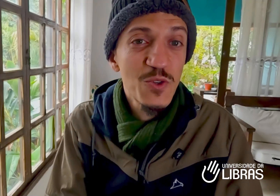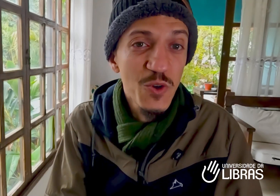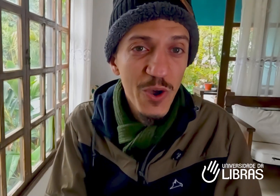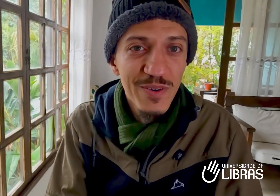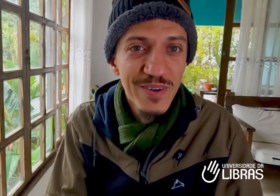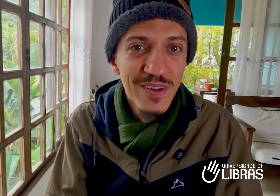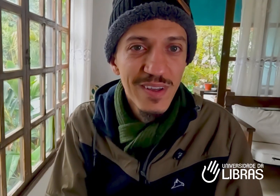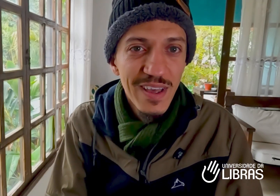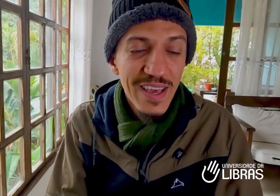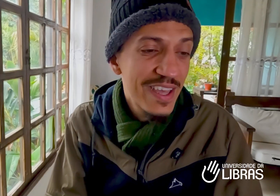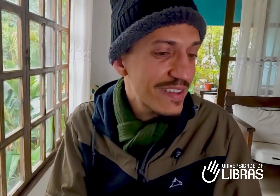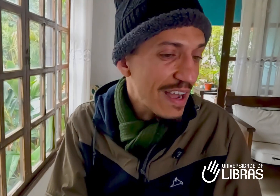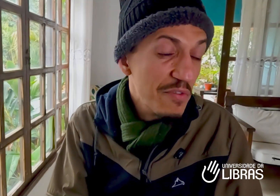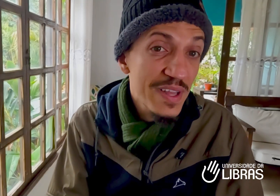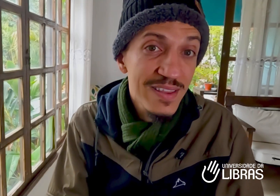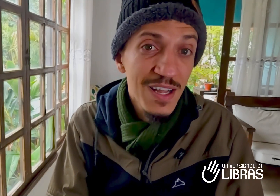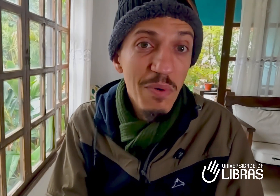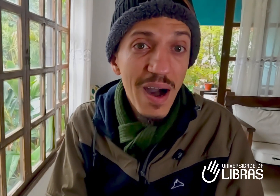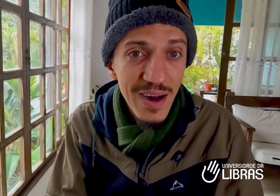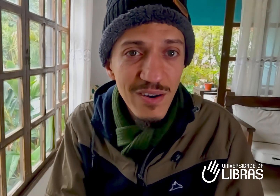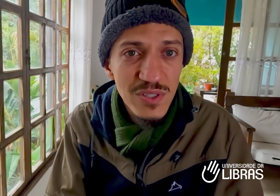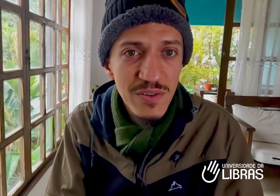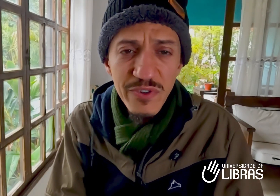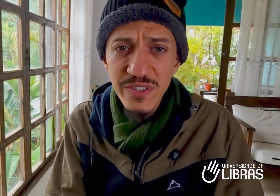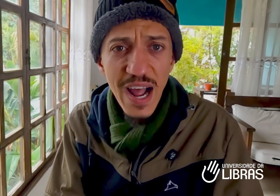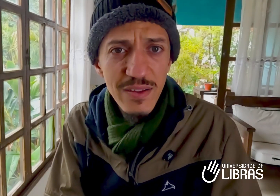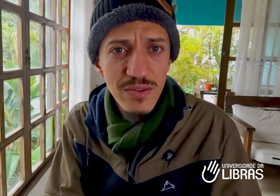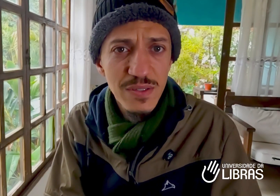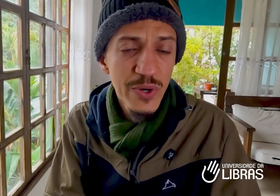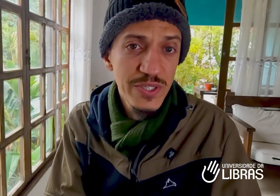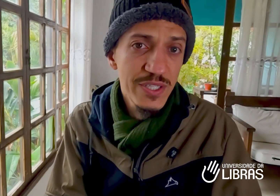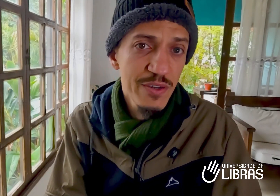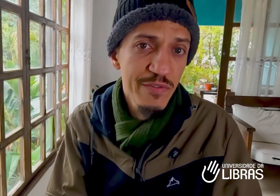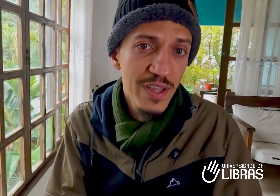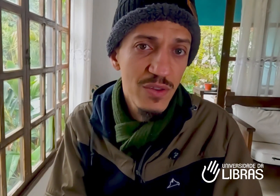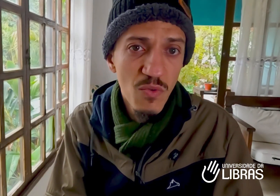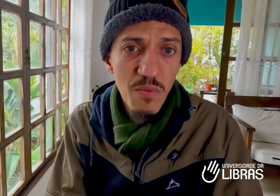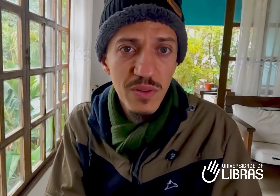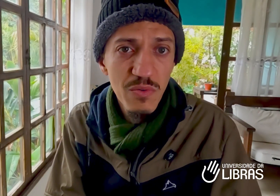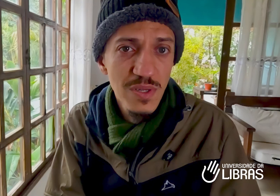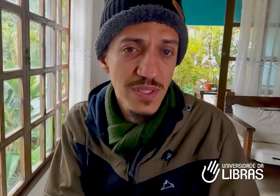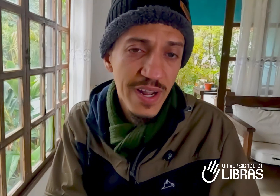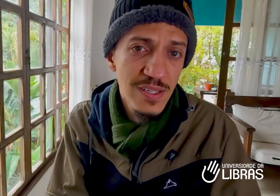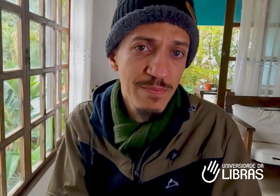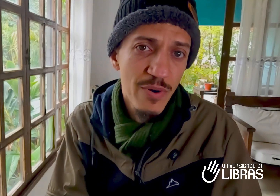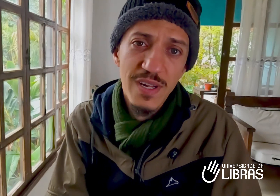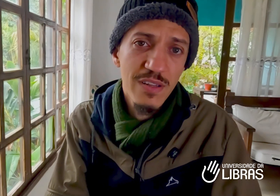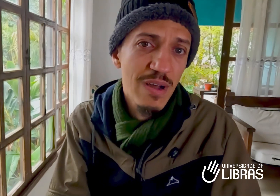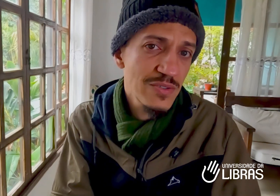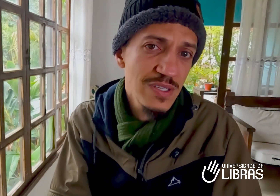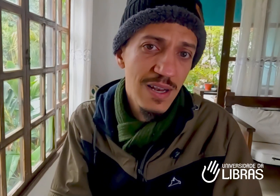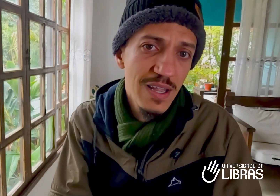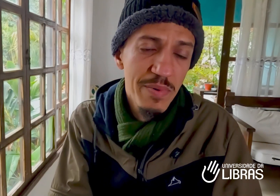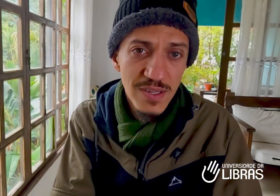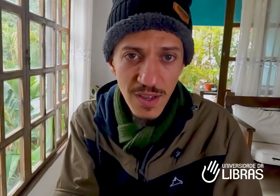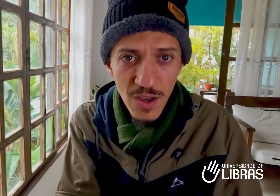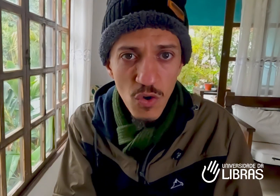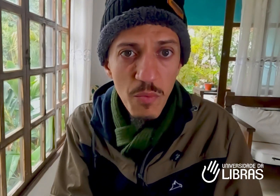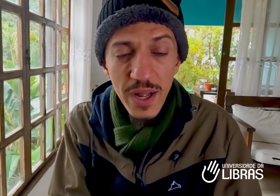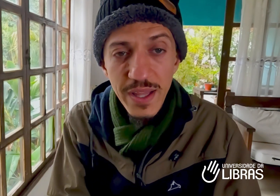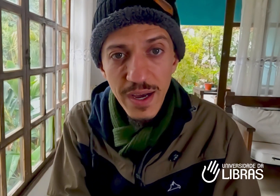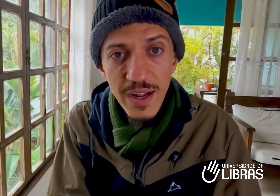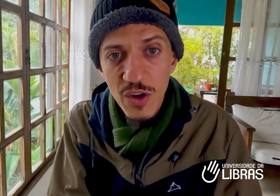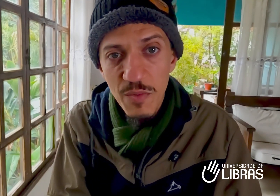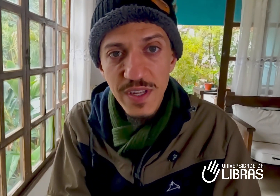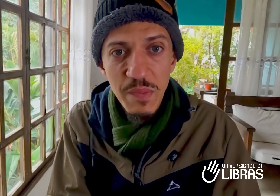tinham um sonho e que estavam tentando há anos, frustrados. Muitos já tinham feito 1, 2, 3 pós-graduações na Libras,